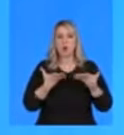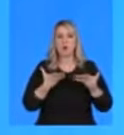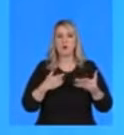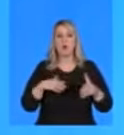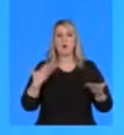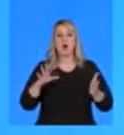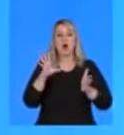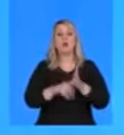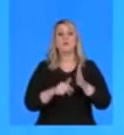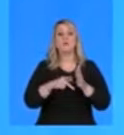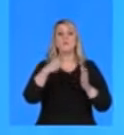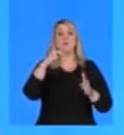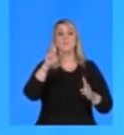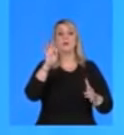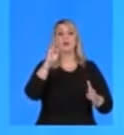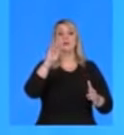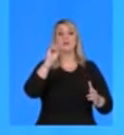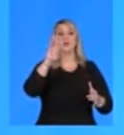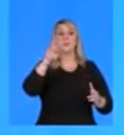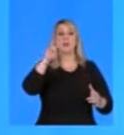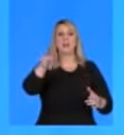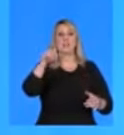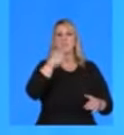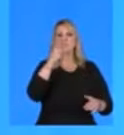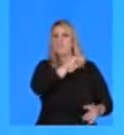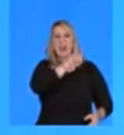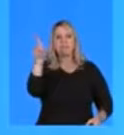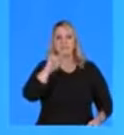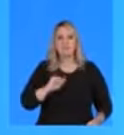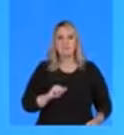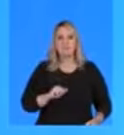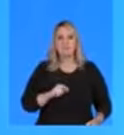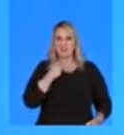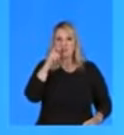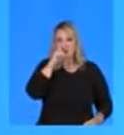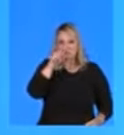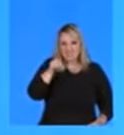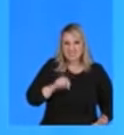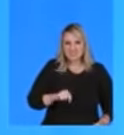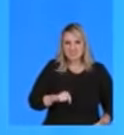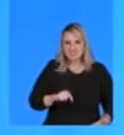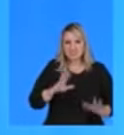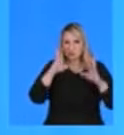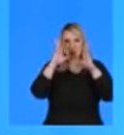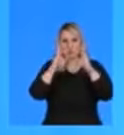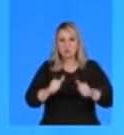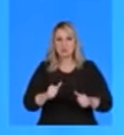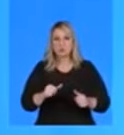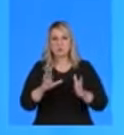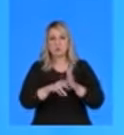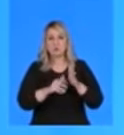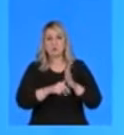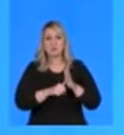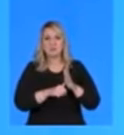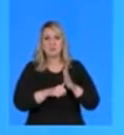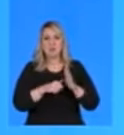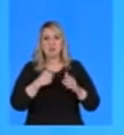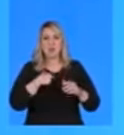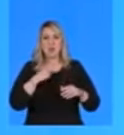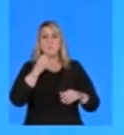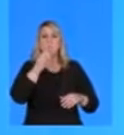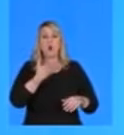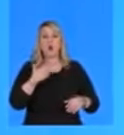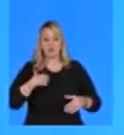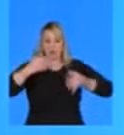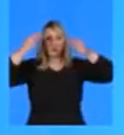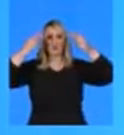e a corrupção da Petrobrás você nega isso e a corrupção de todos os fundos de pensão Jandir an ser bom eu quero ser